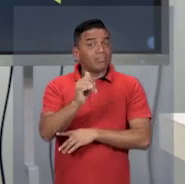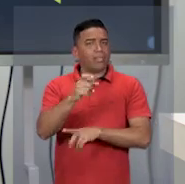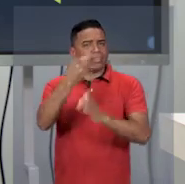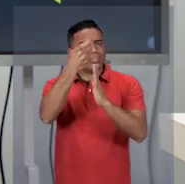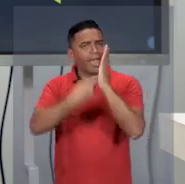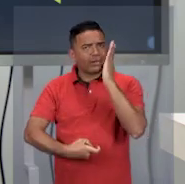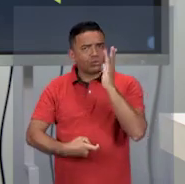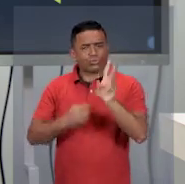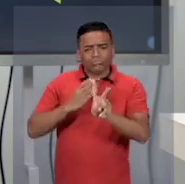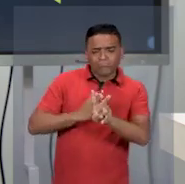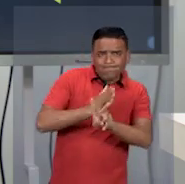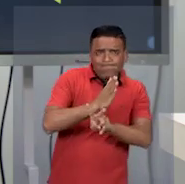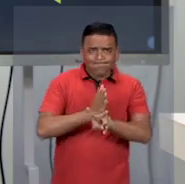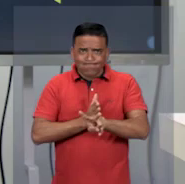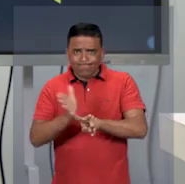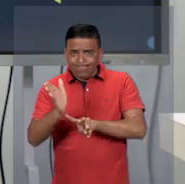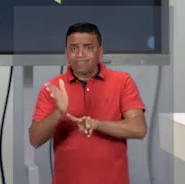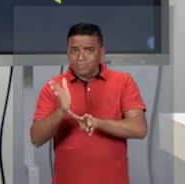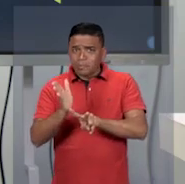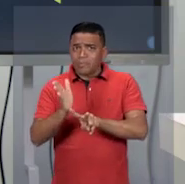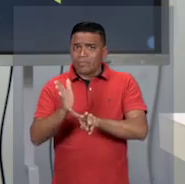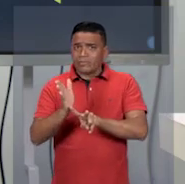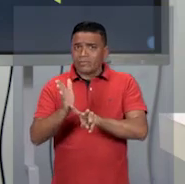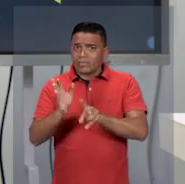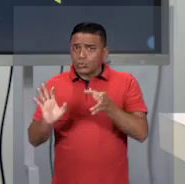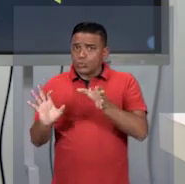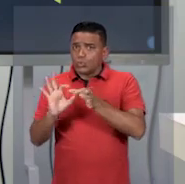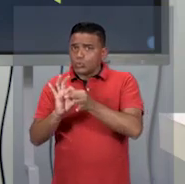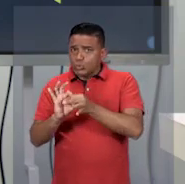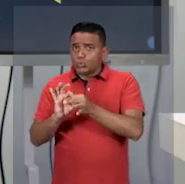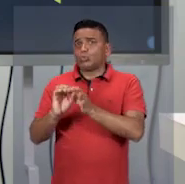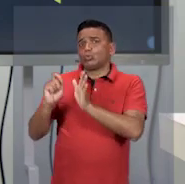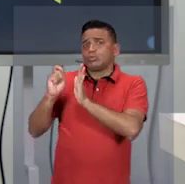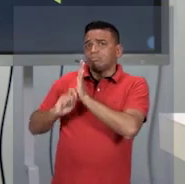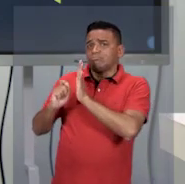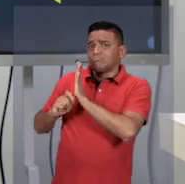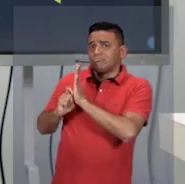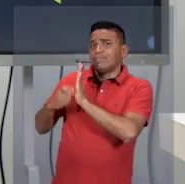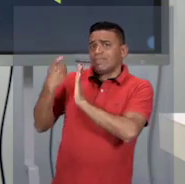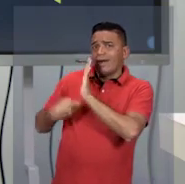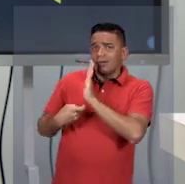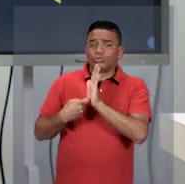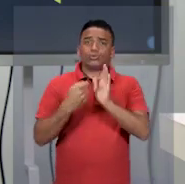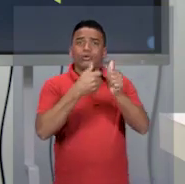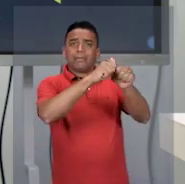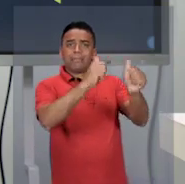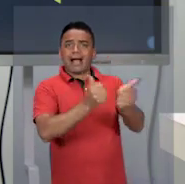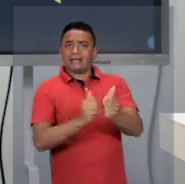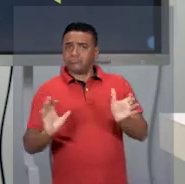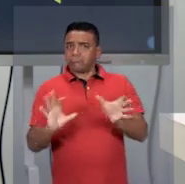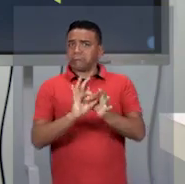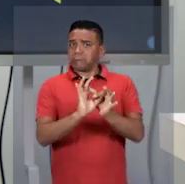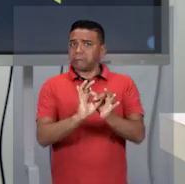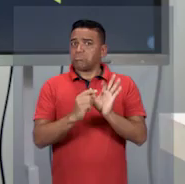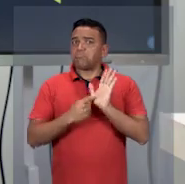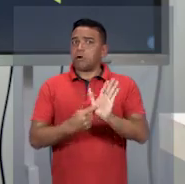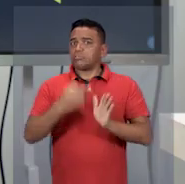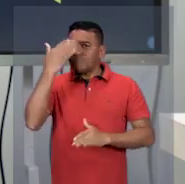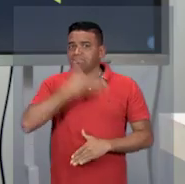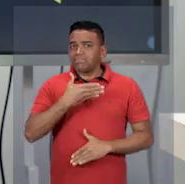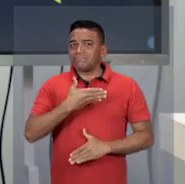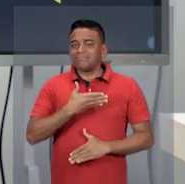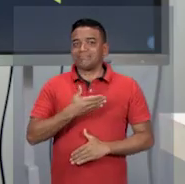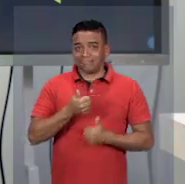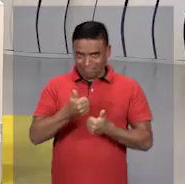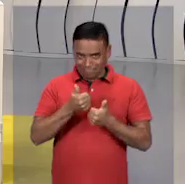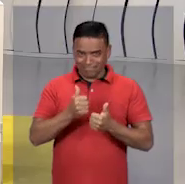texto híbrido, ele vai apenas confirmar o que a imagem está nos passando.